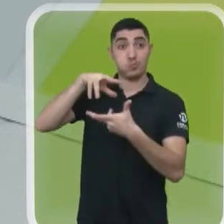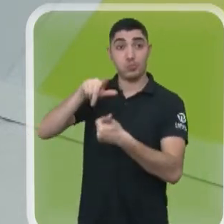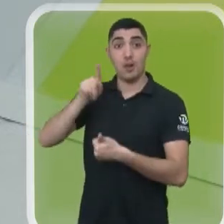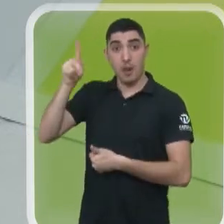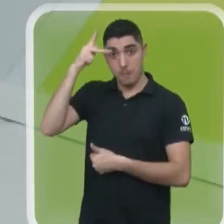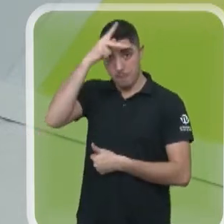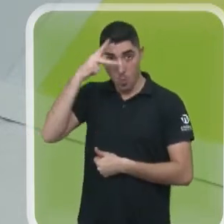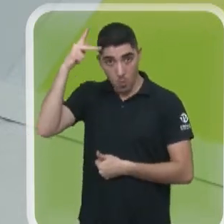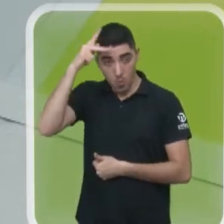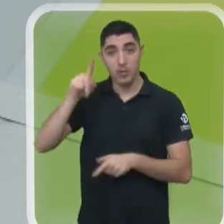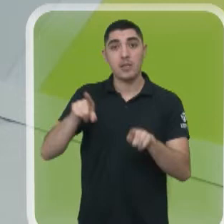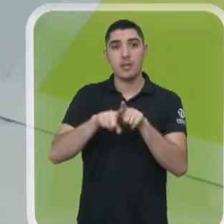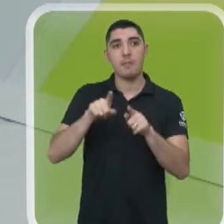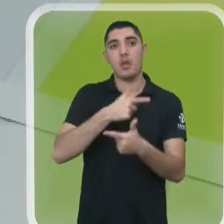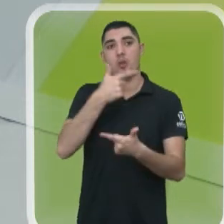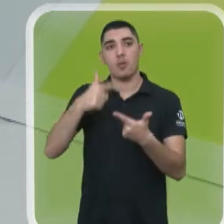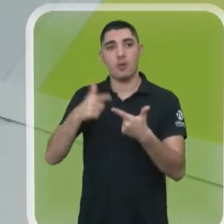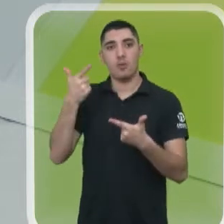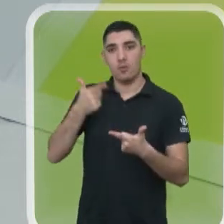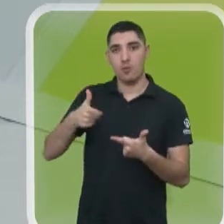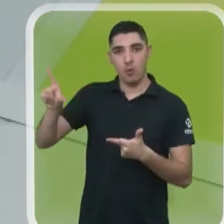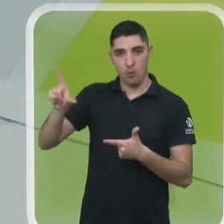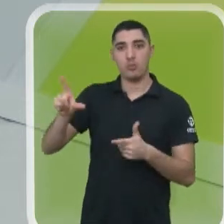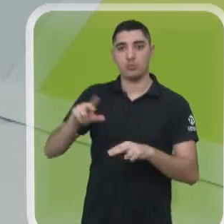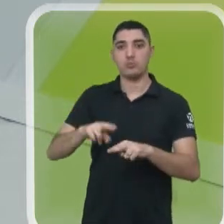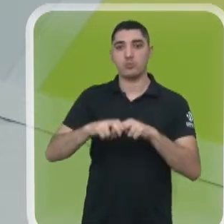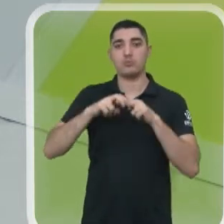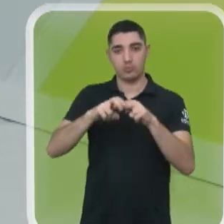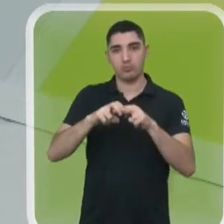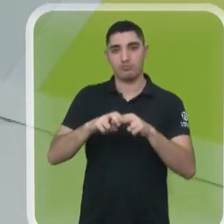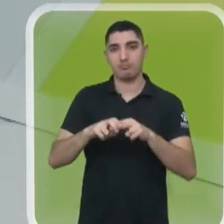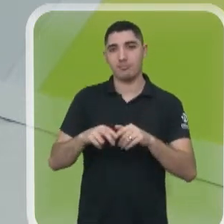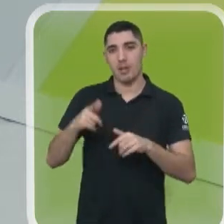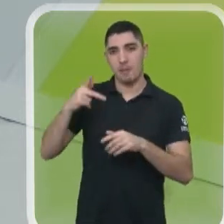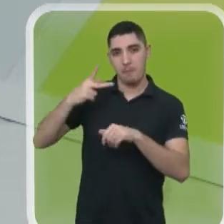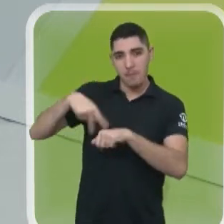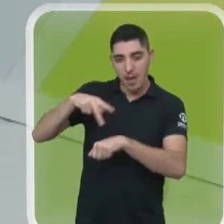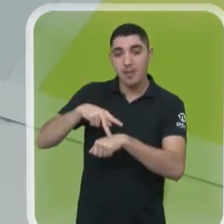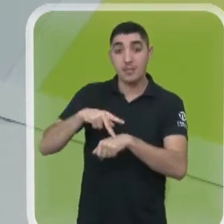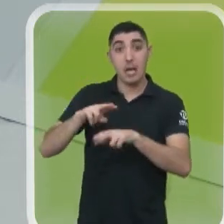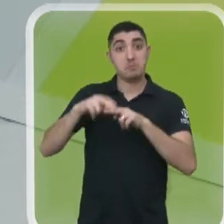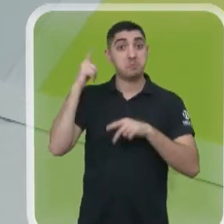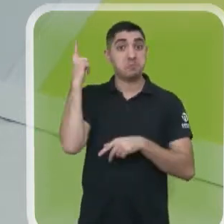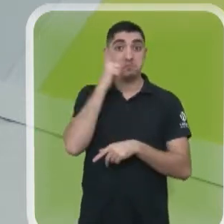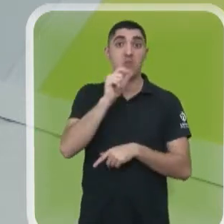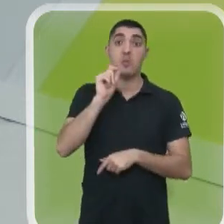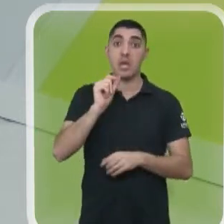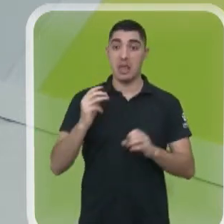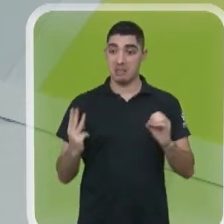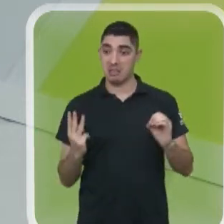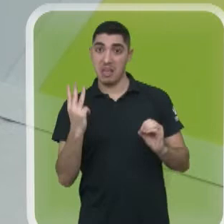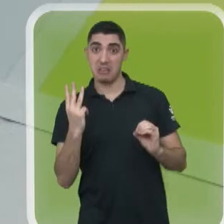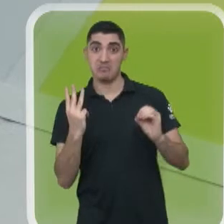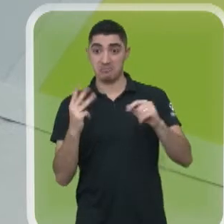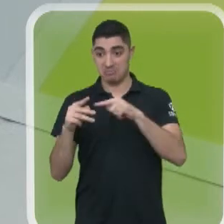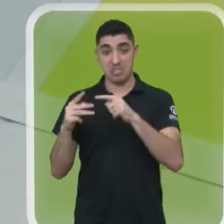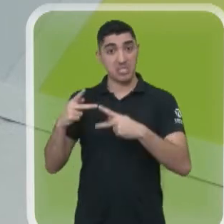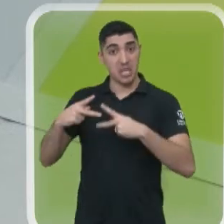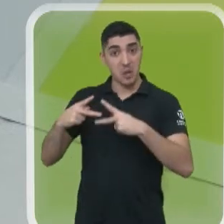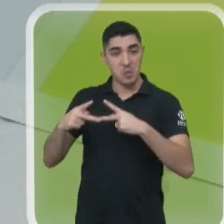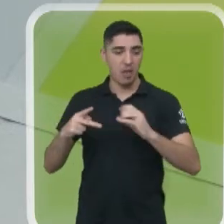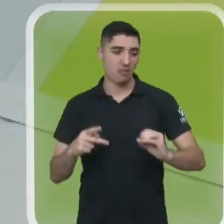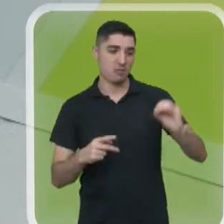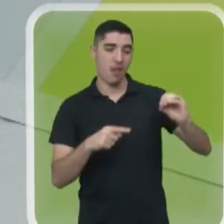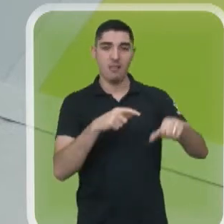e Eslovênia o time foi bem demais e fez aquilo que se esperava e venceu por 3 sets a 0 para o São José com